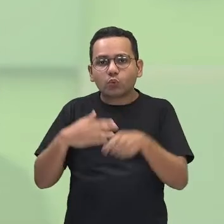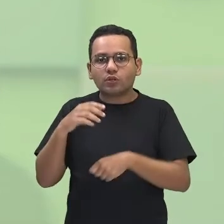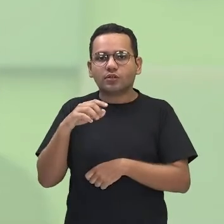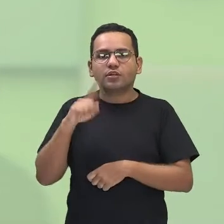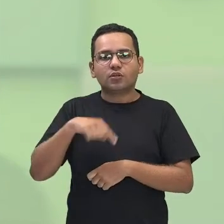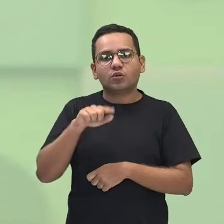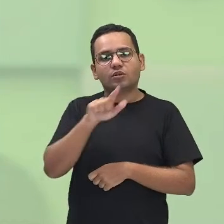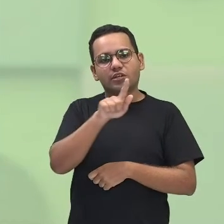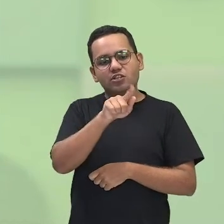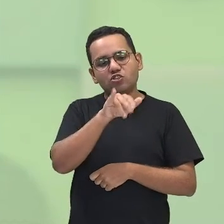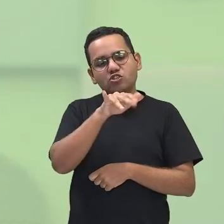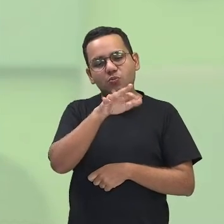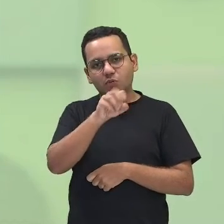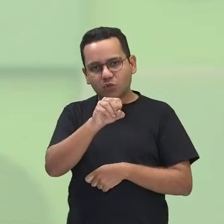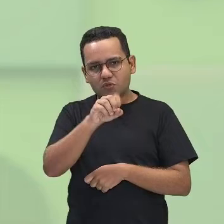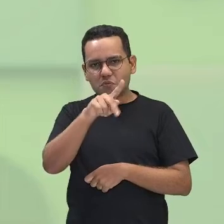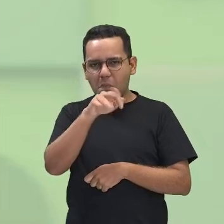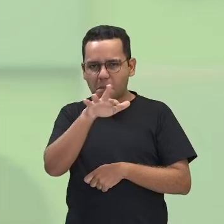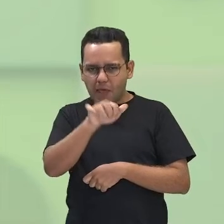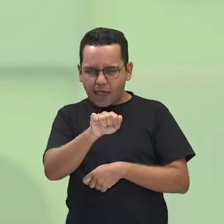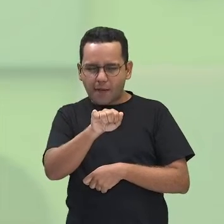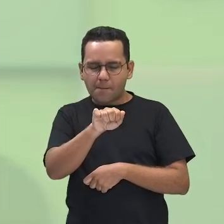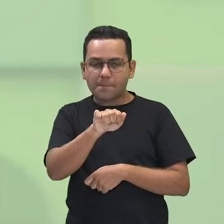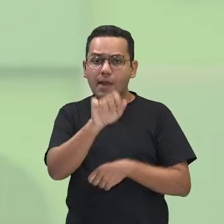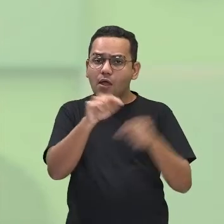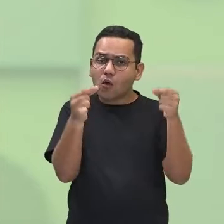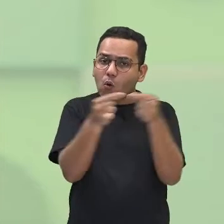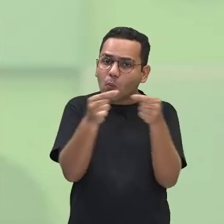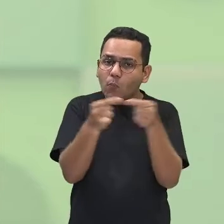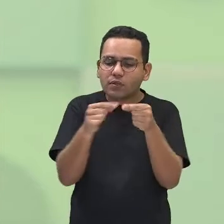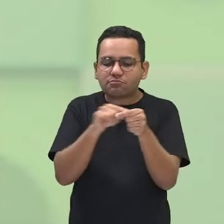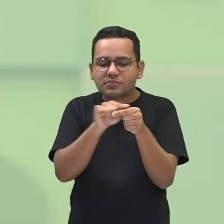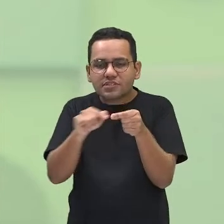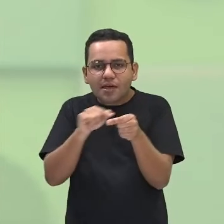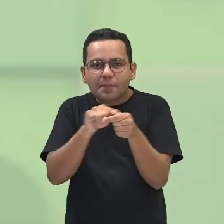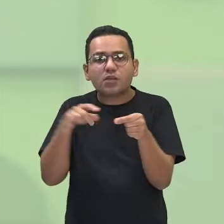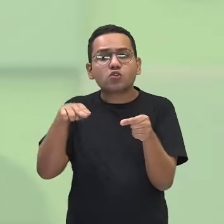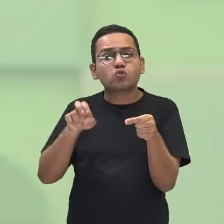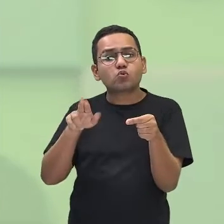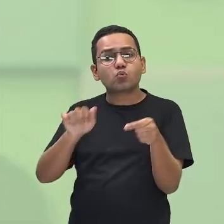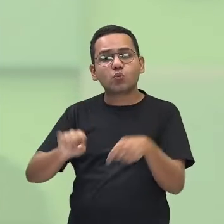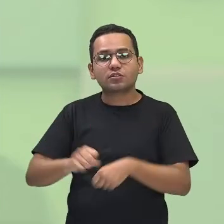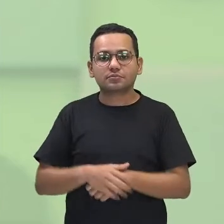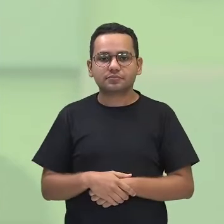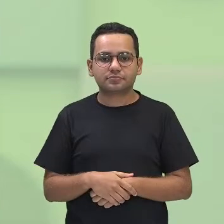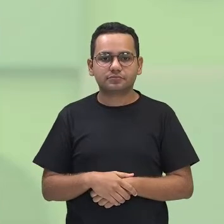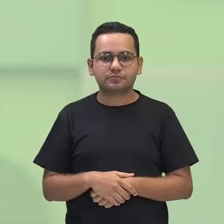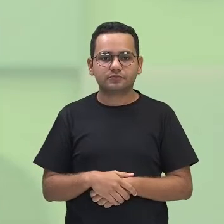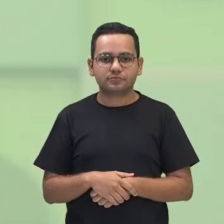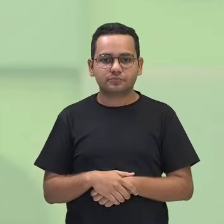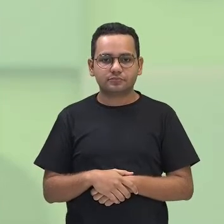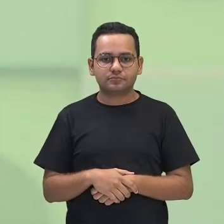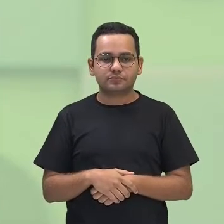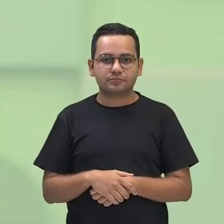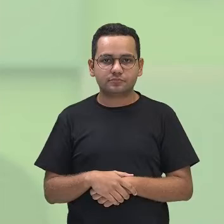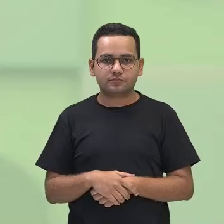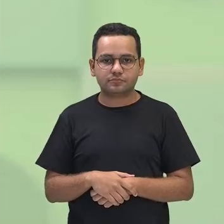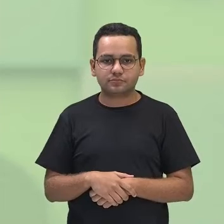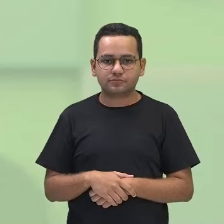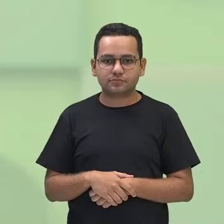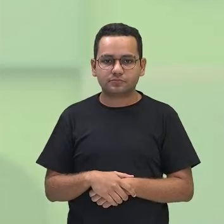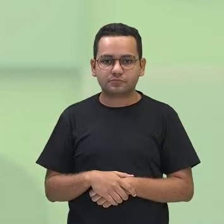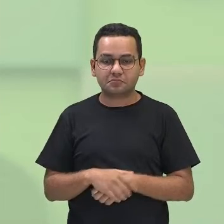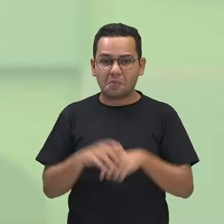as sementes nuas, tá? E quero deixar aqui uma curiosidade para vocês, que esse pinhão, quando